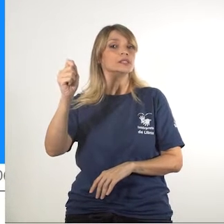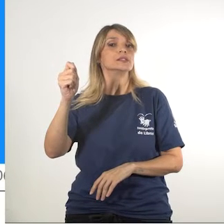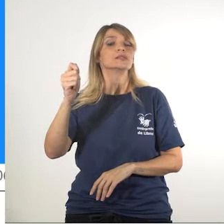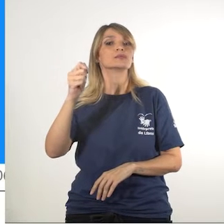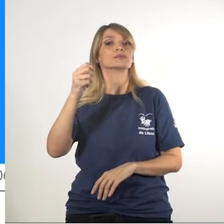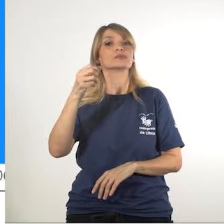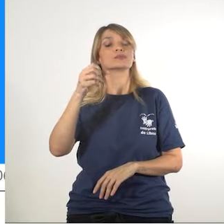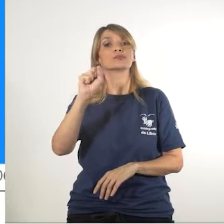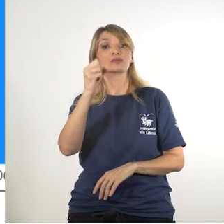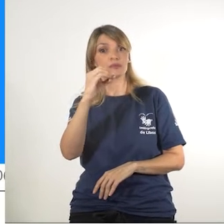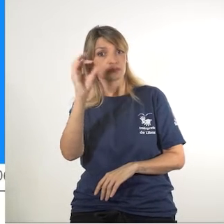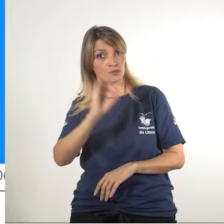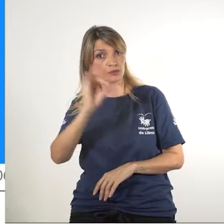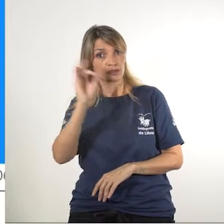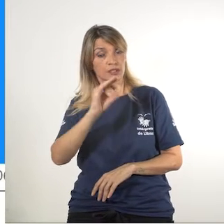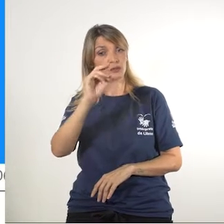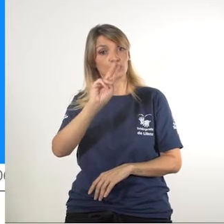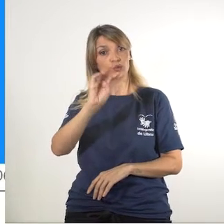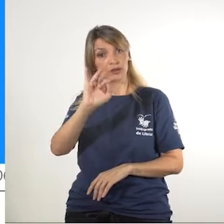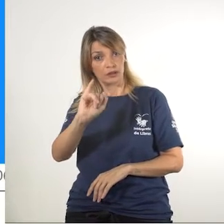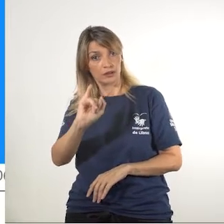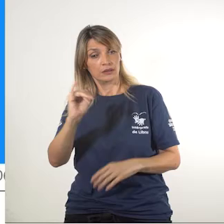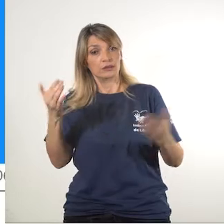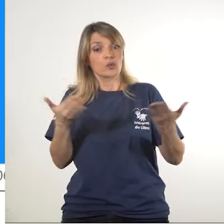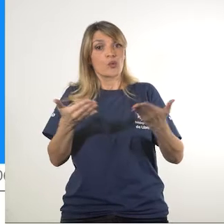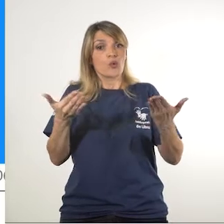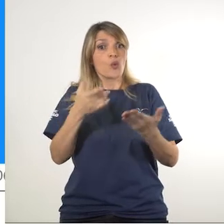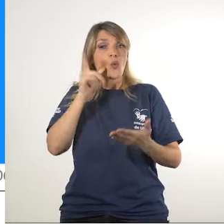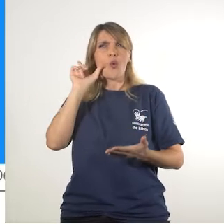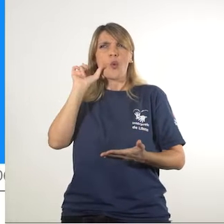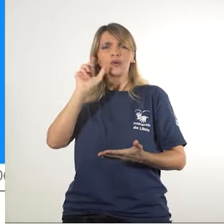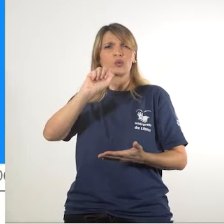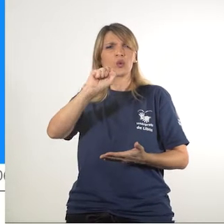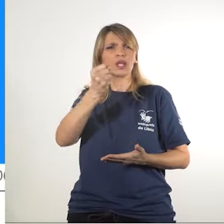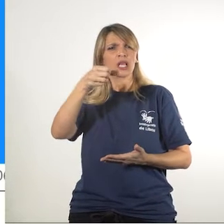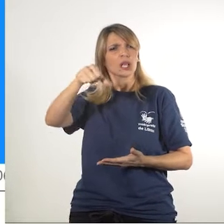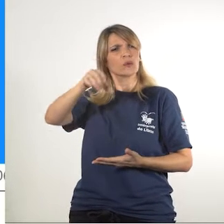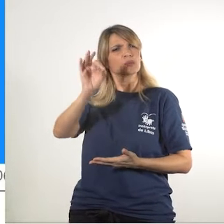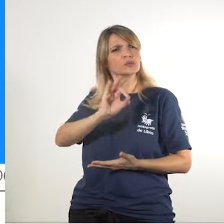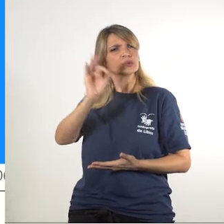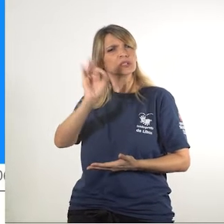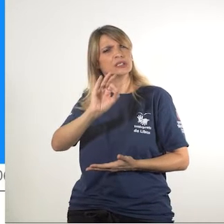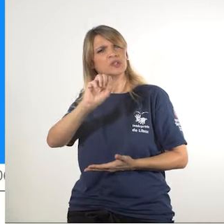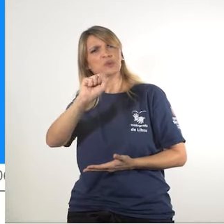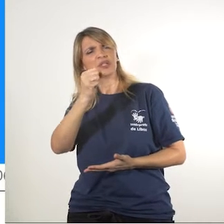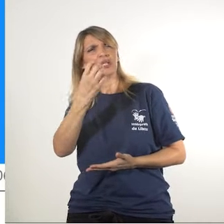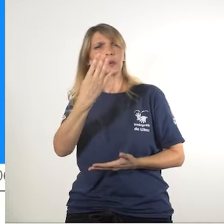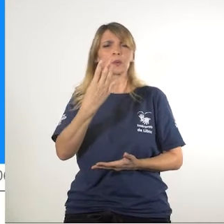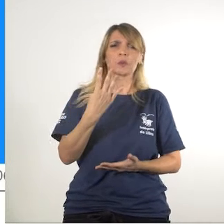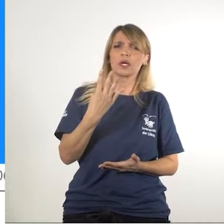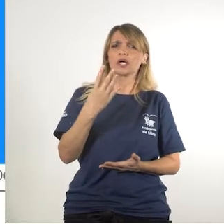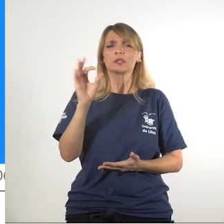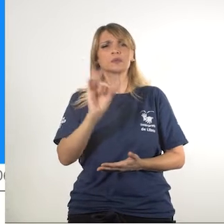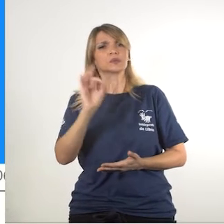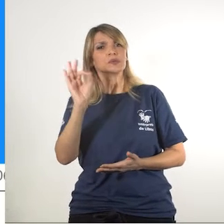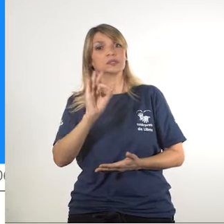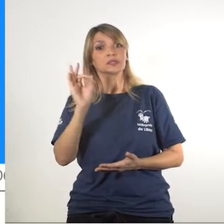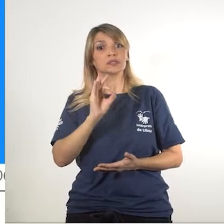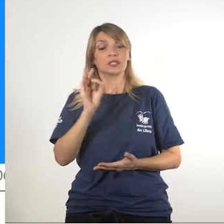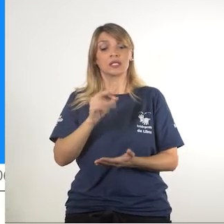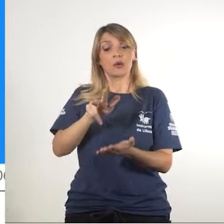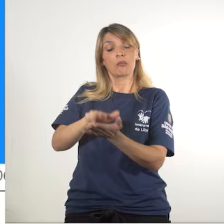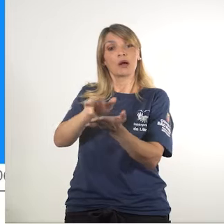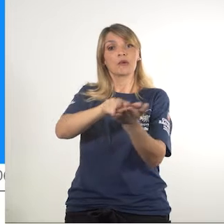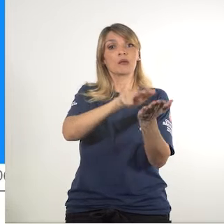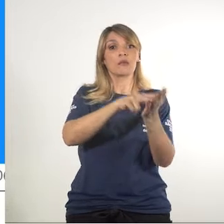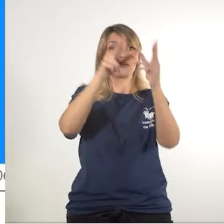UTI, chegamos agora, ontem, a 89%, 84% os leitos de enfermaria